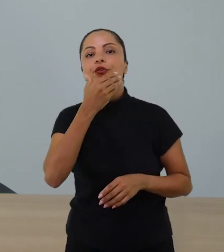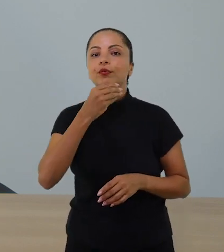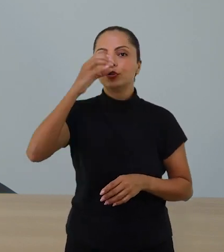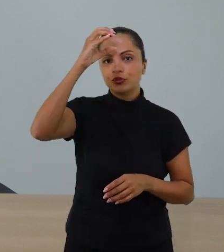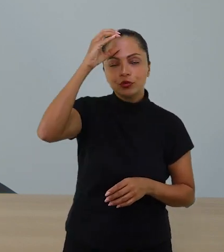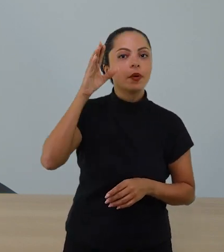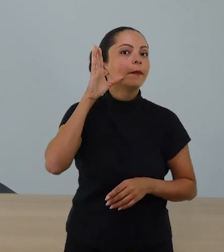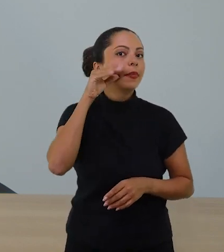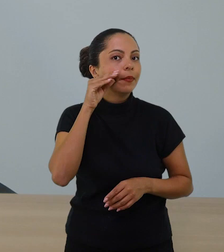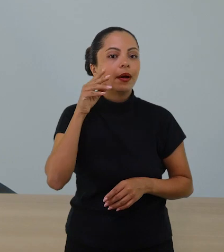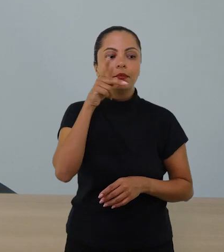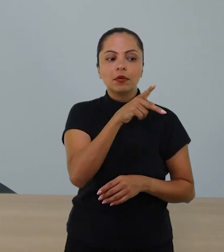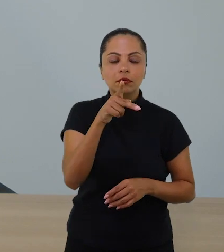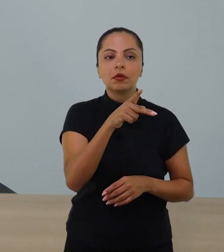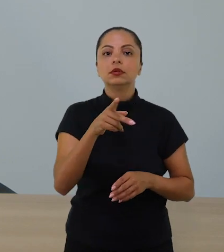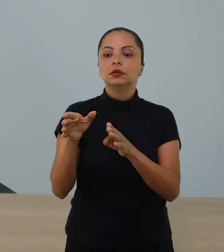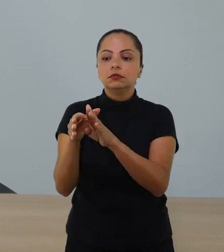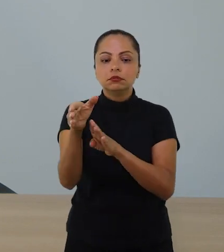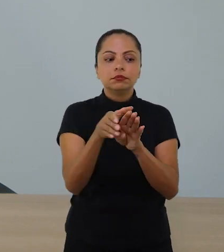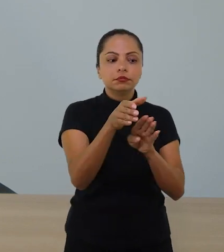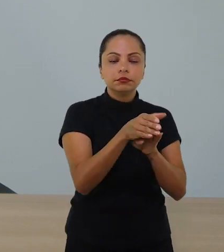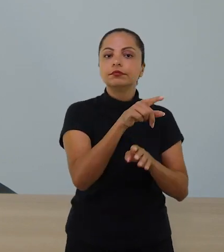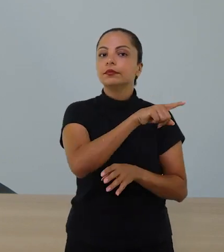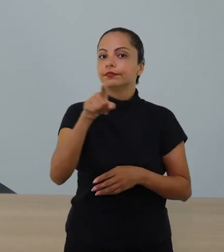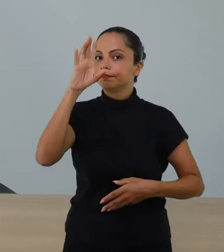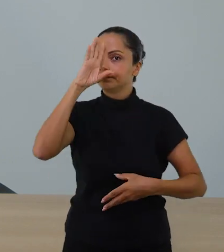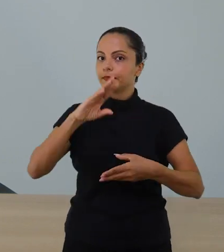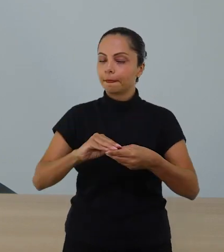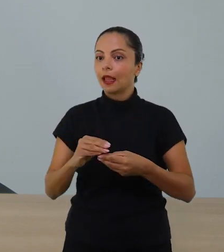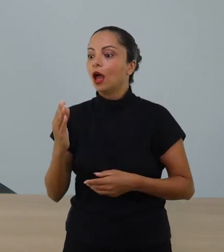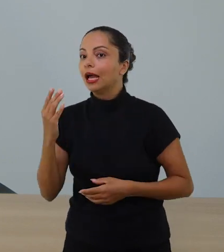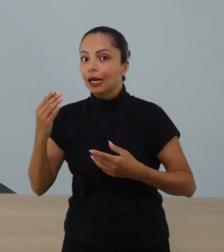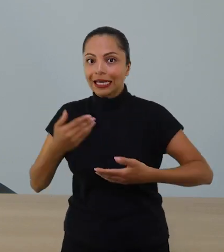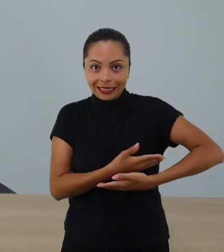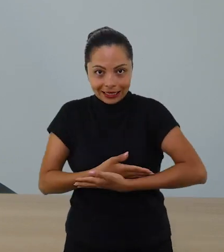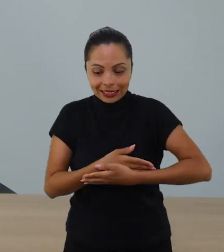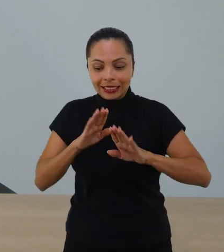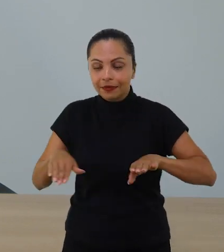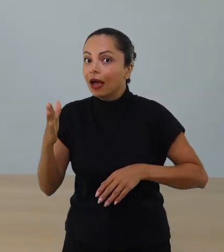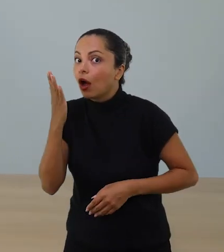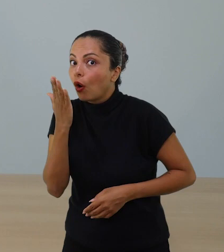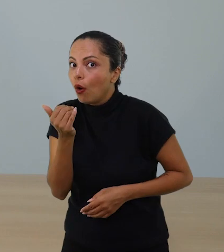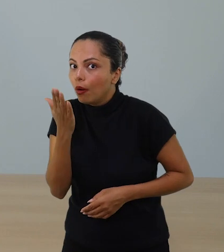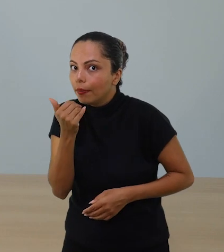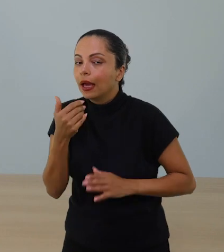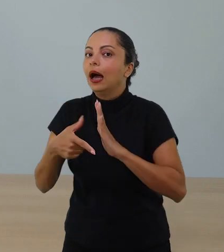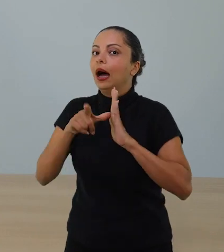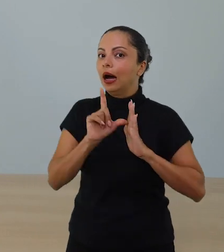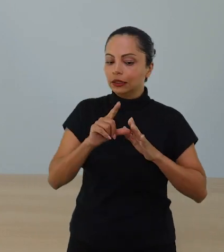cuidadores, babás. É importante que elas saibam que a criança precisa tomar a medicação antes das refeições.